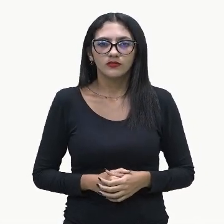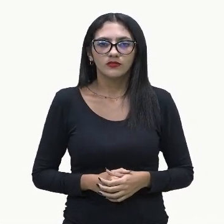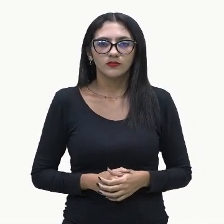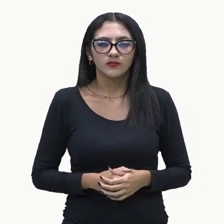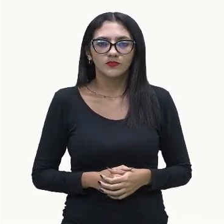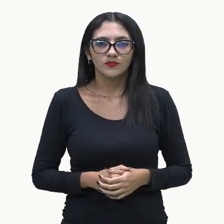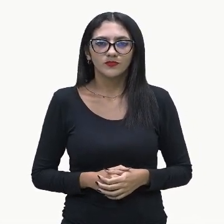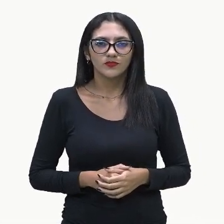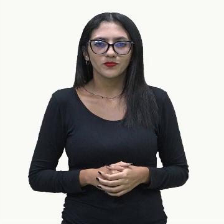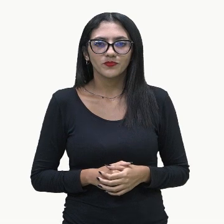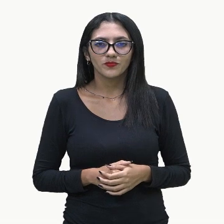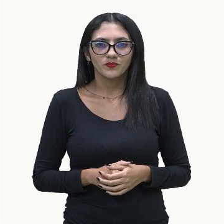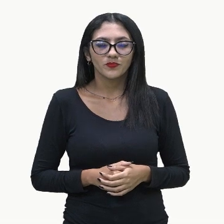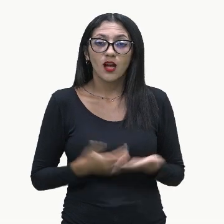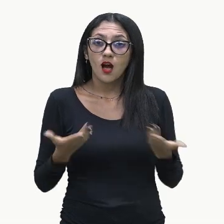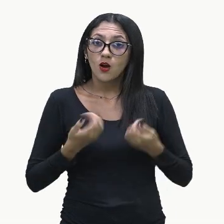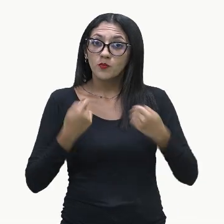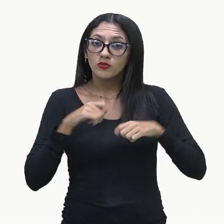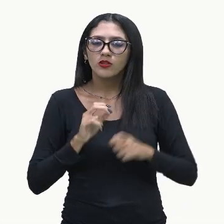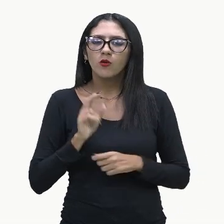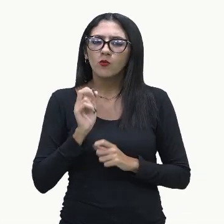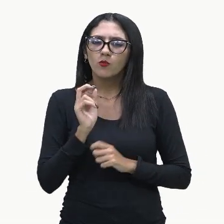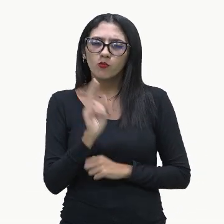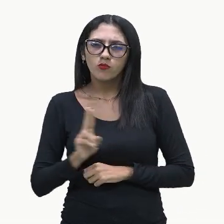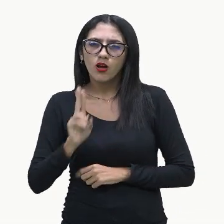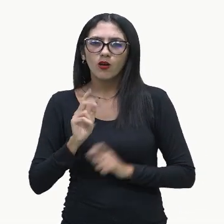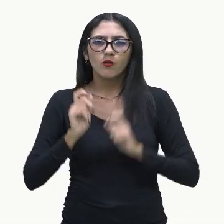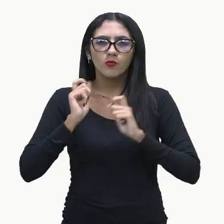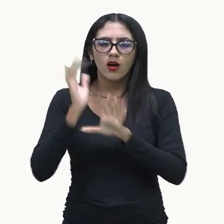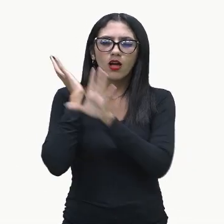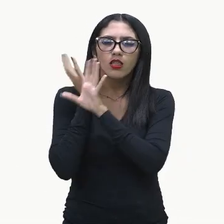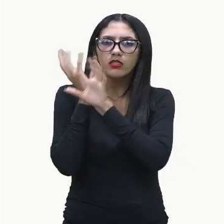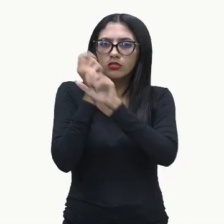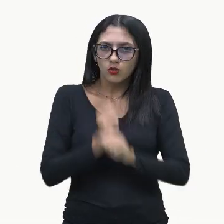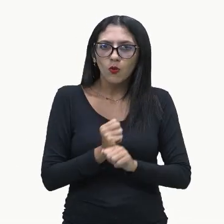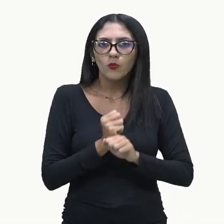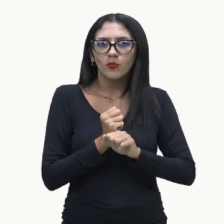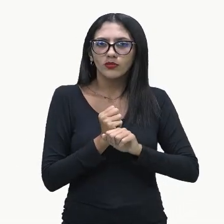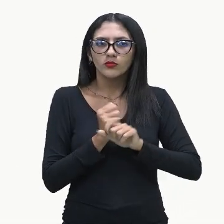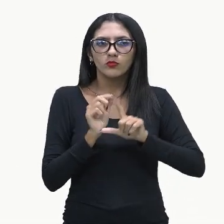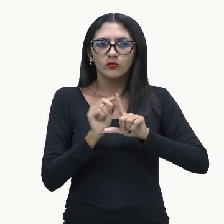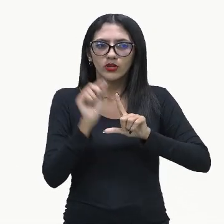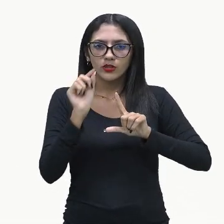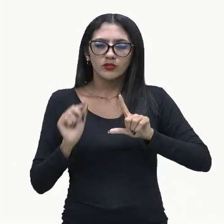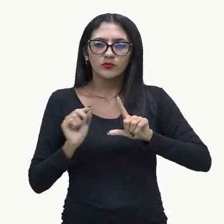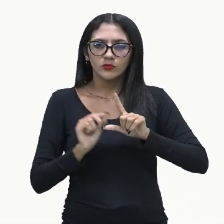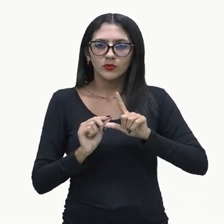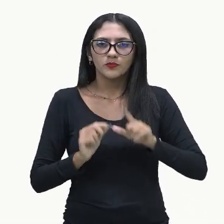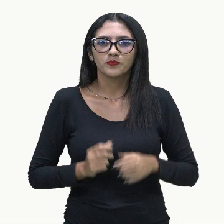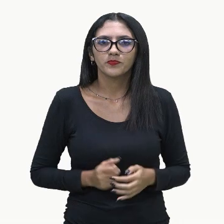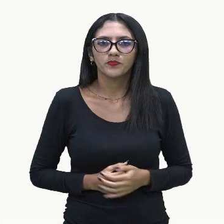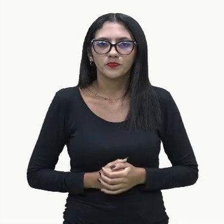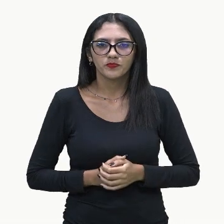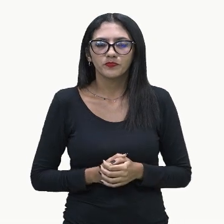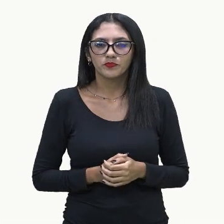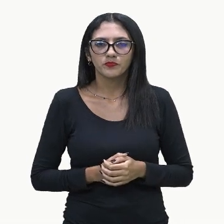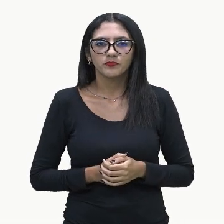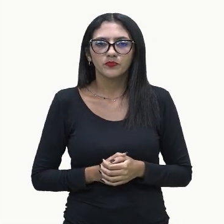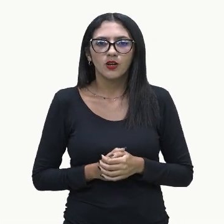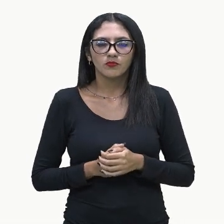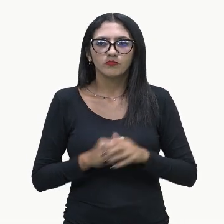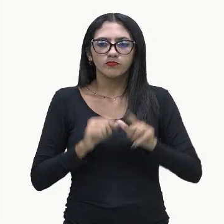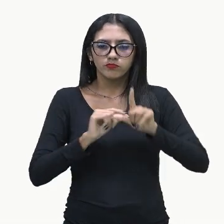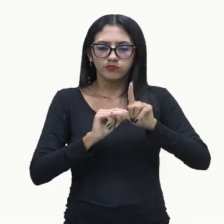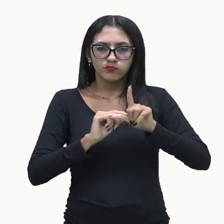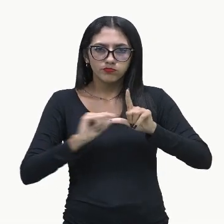Vamos aplicar o nosso teorema de Pitágoras. Agora, 5 é um cateto, posso chamar de B ou de C, não vai